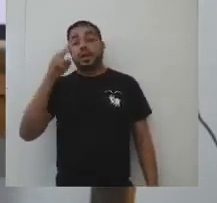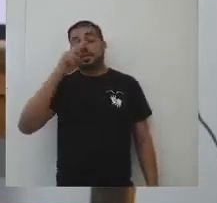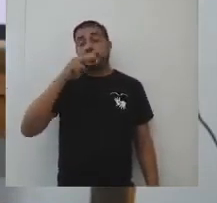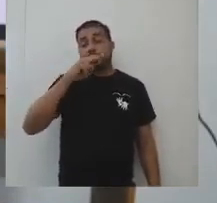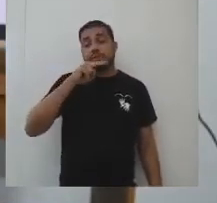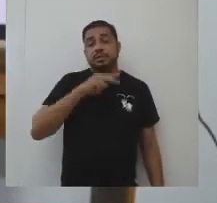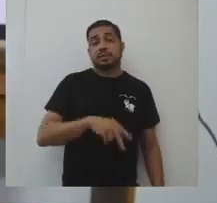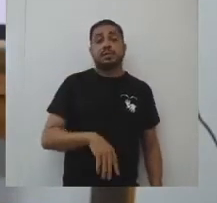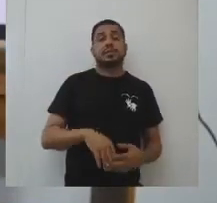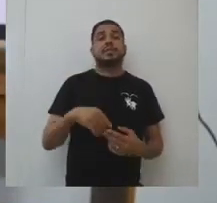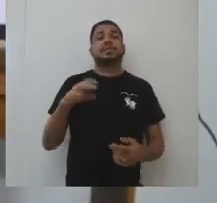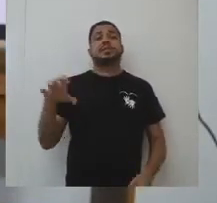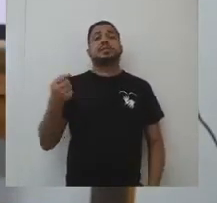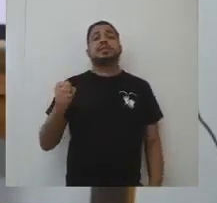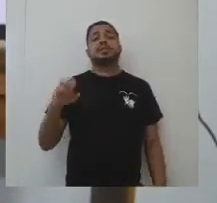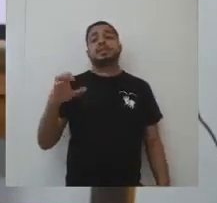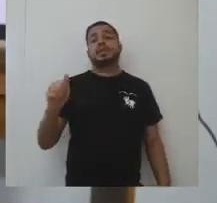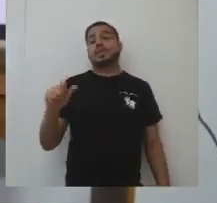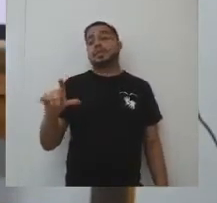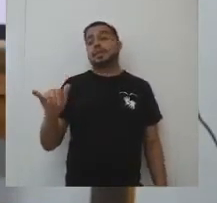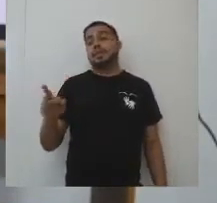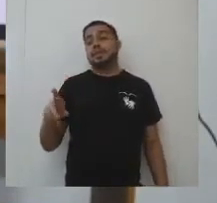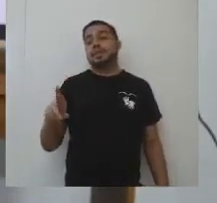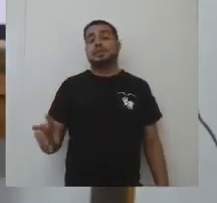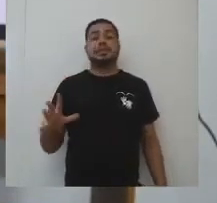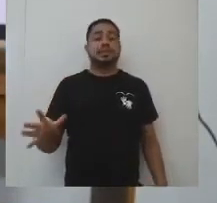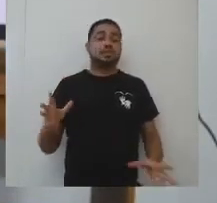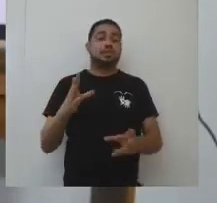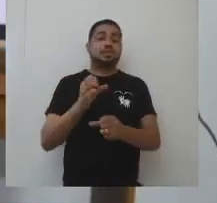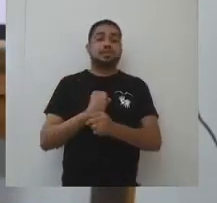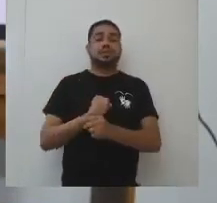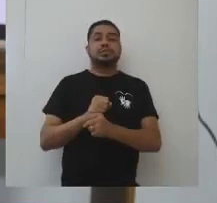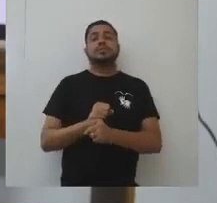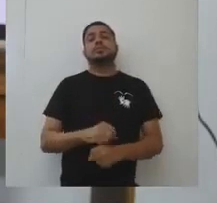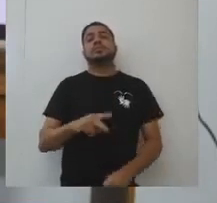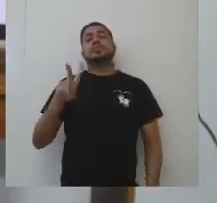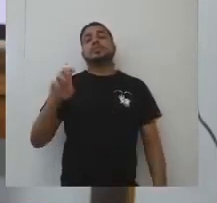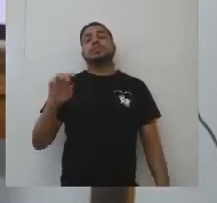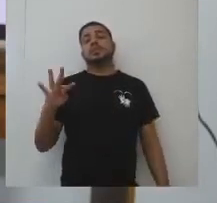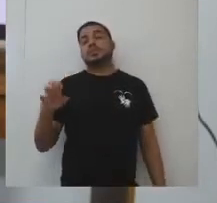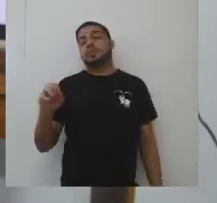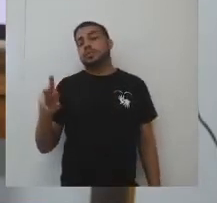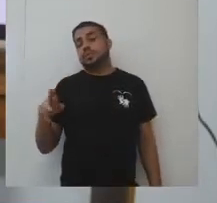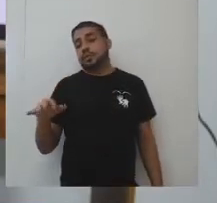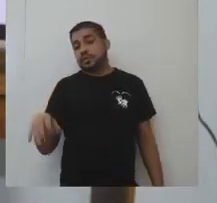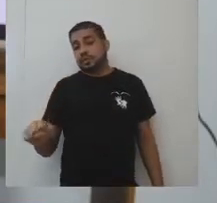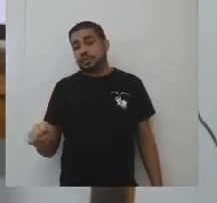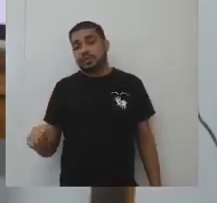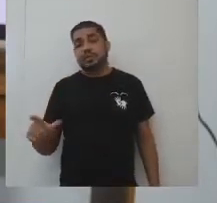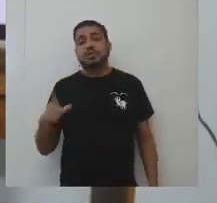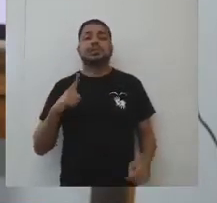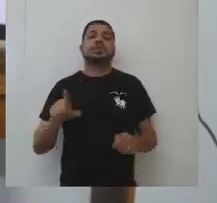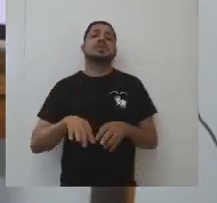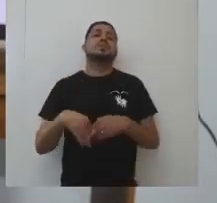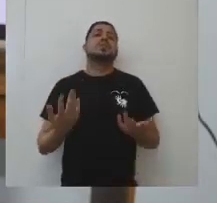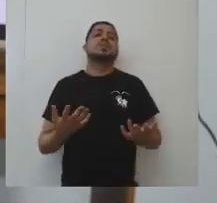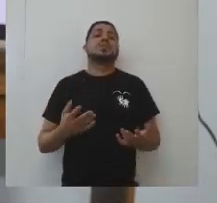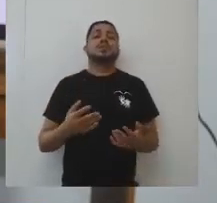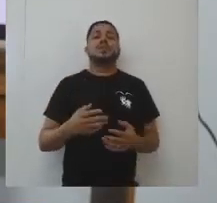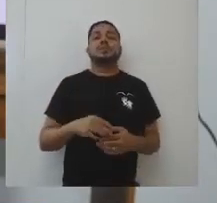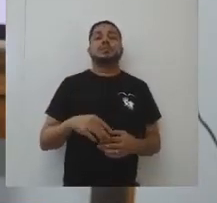operação que escalar. Ali é uma soma de vetores. E essa soma de vetores produziu que